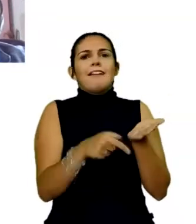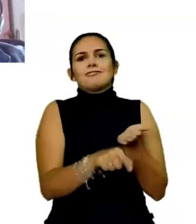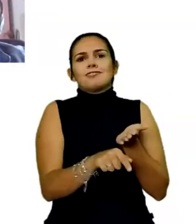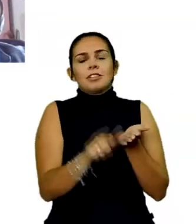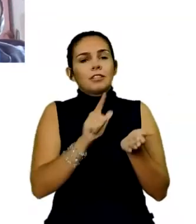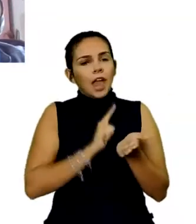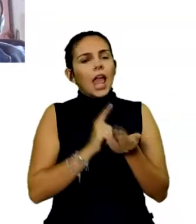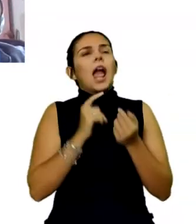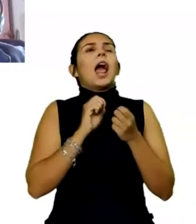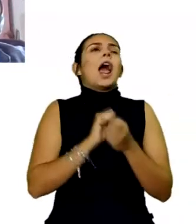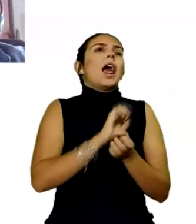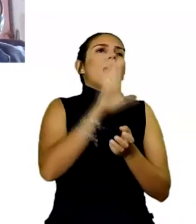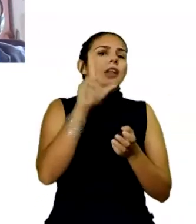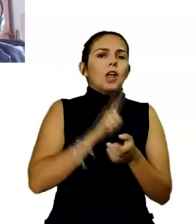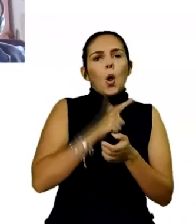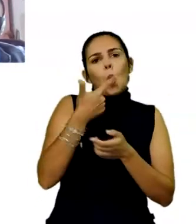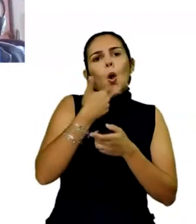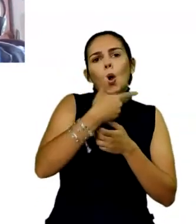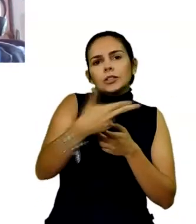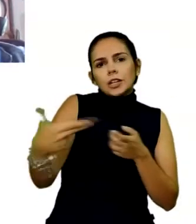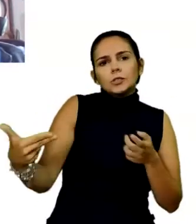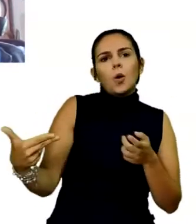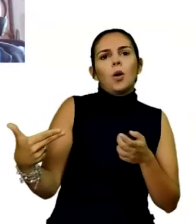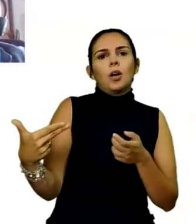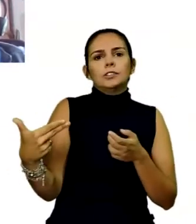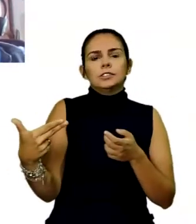existem essas outras